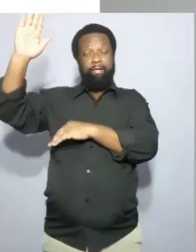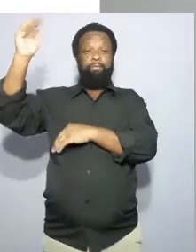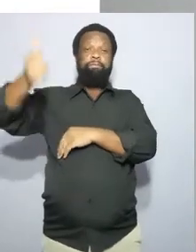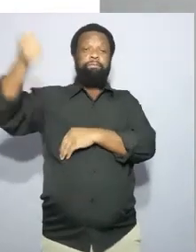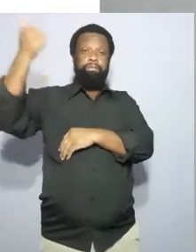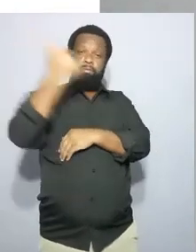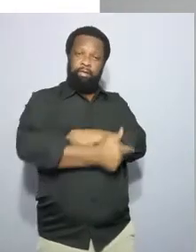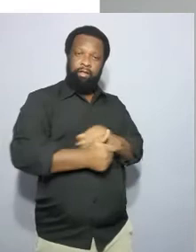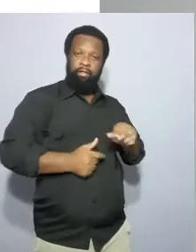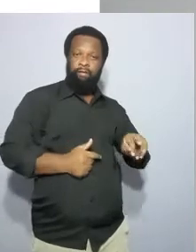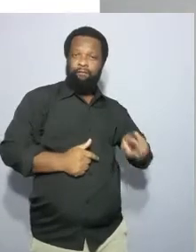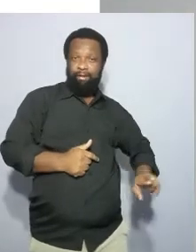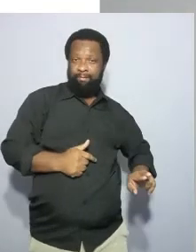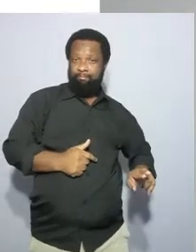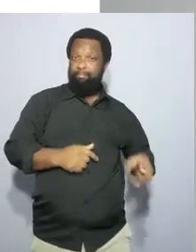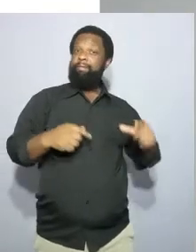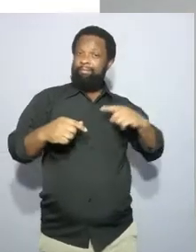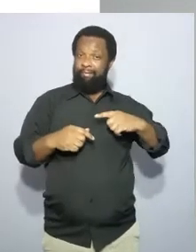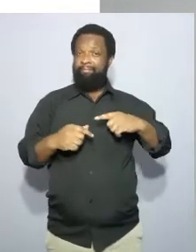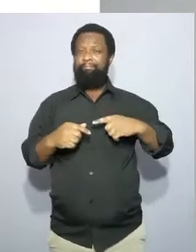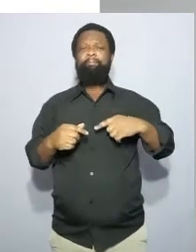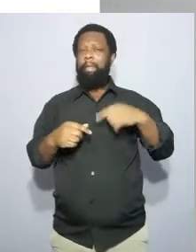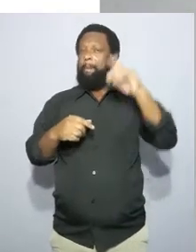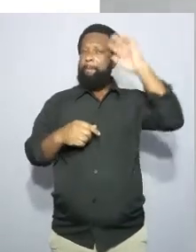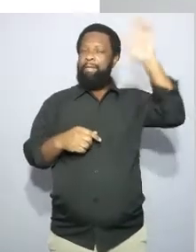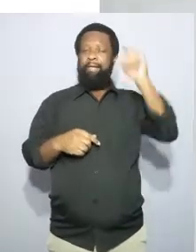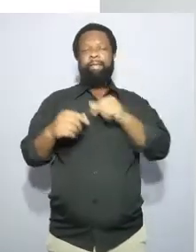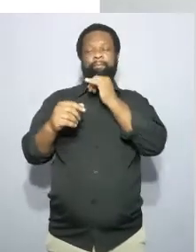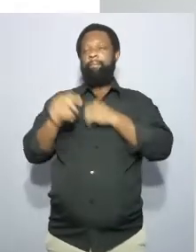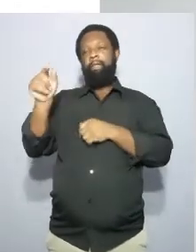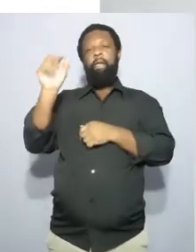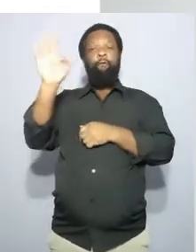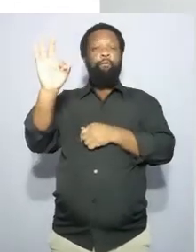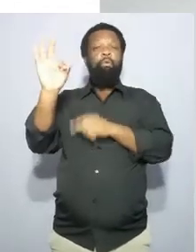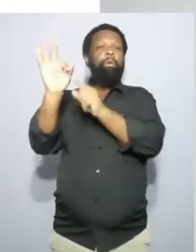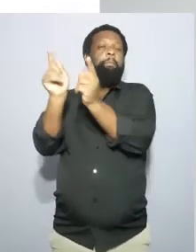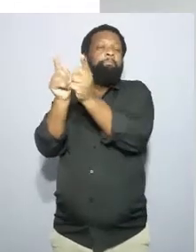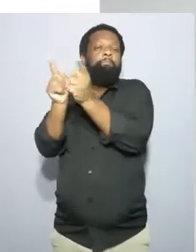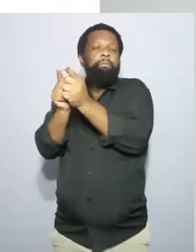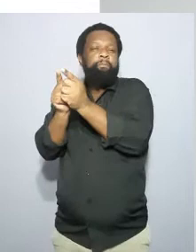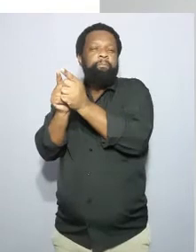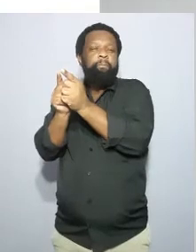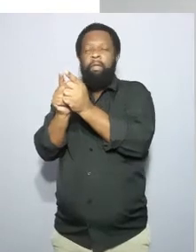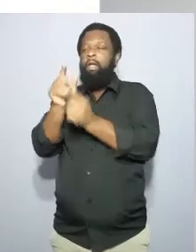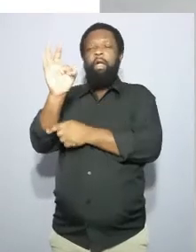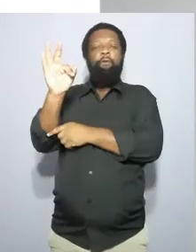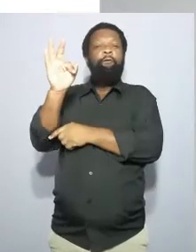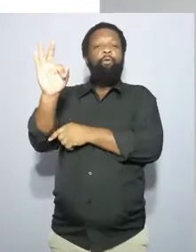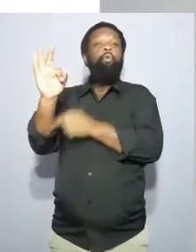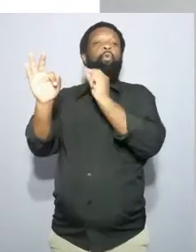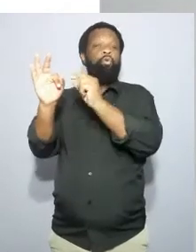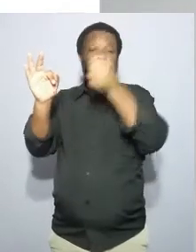frâncio. E faz sentido, né, pessoal? Vamos pensar no flúor, que é pequenininho. O flúor, a gente já disse, tem uma